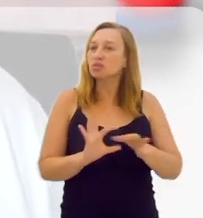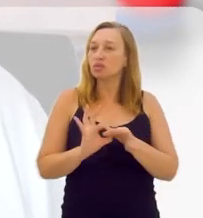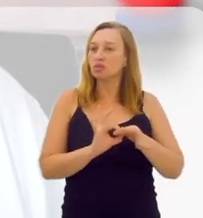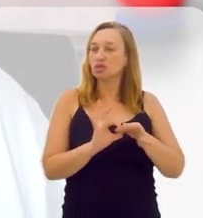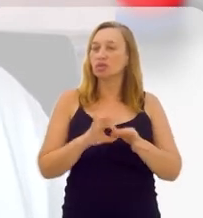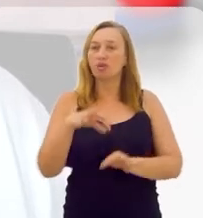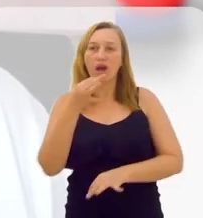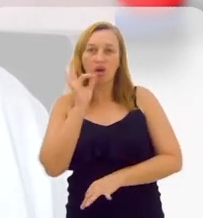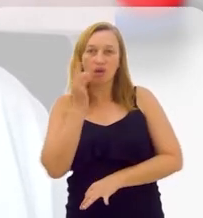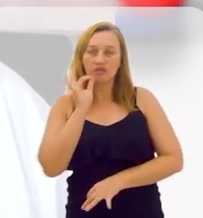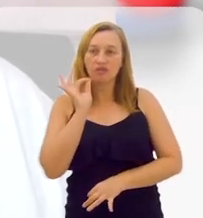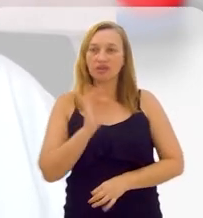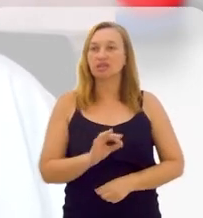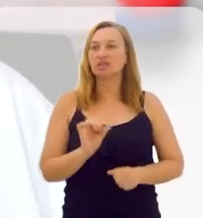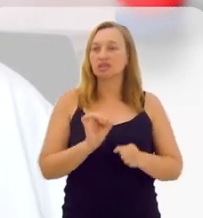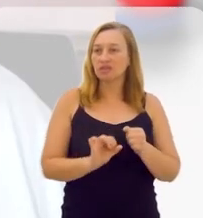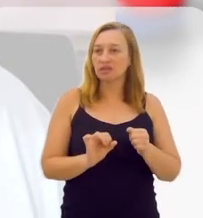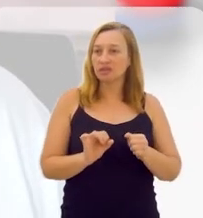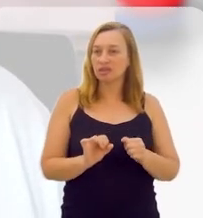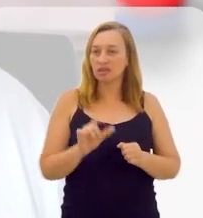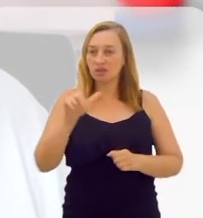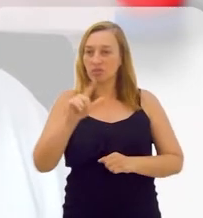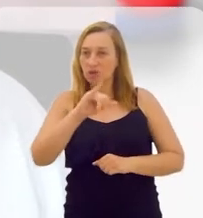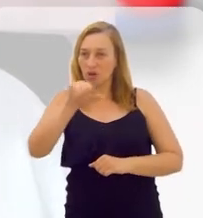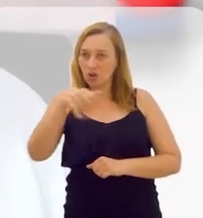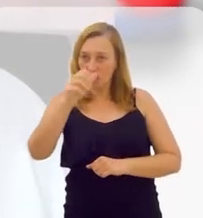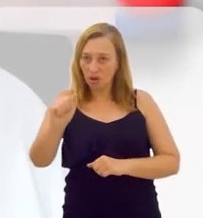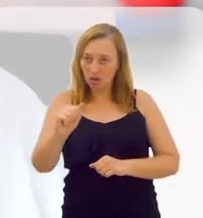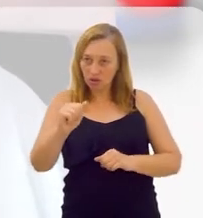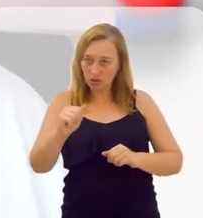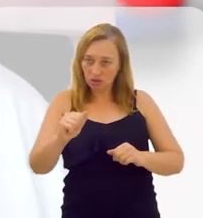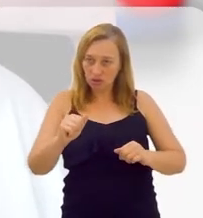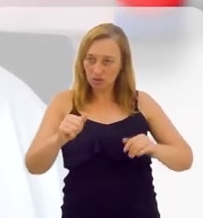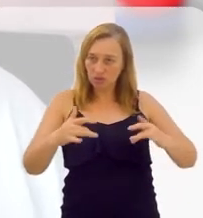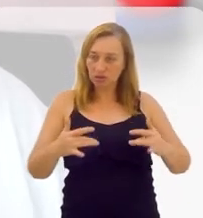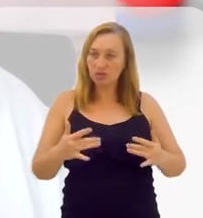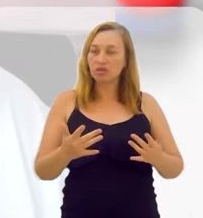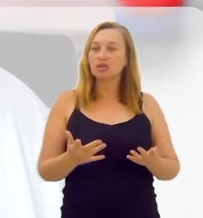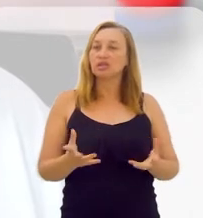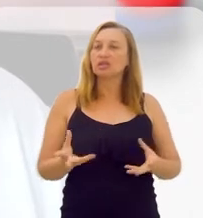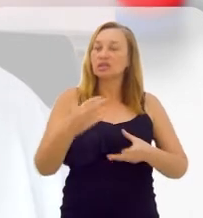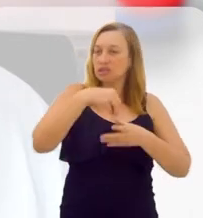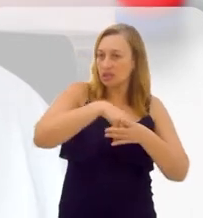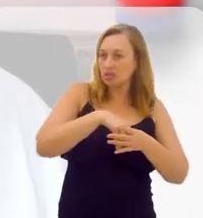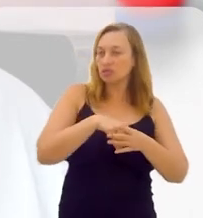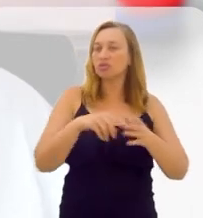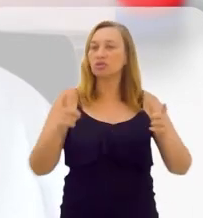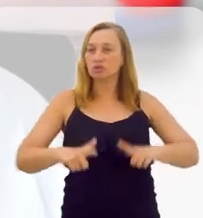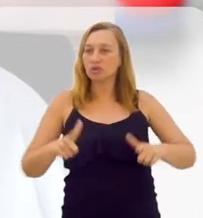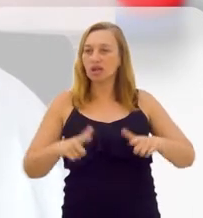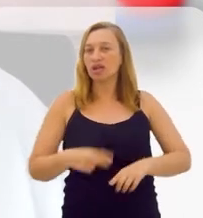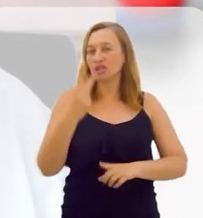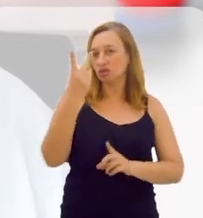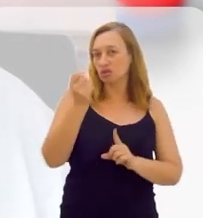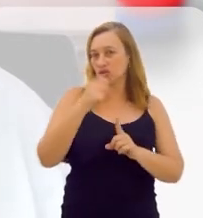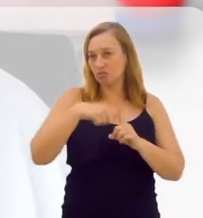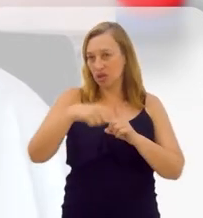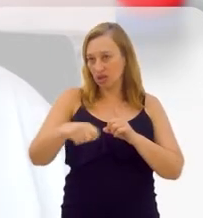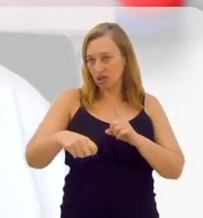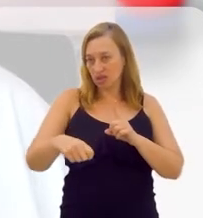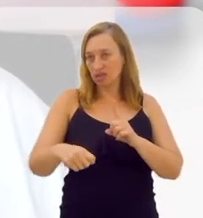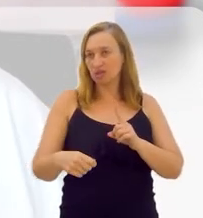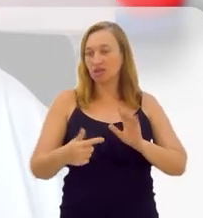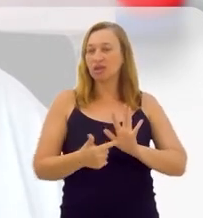se uniram ao café e fizeram uma loja colaborativa dentro do nosso espaço. Já tem